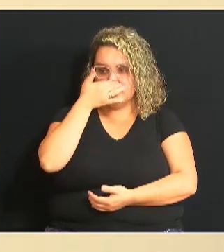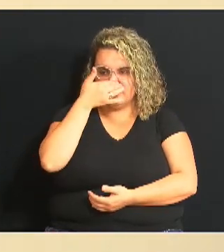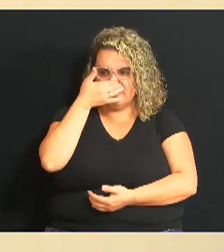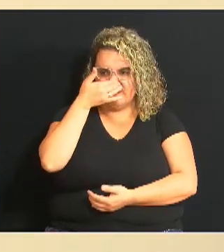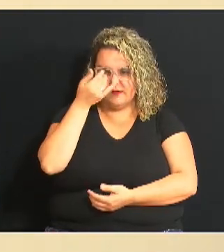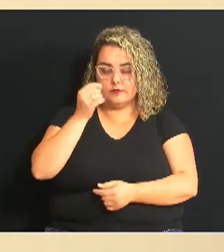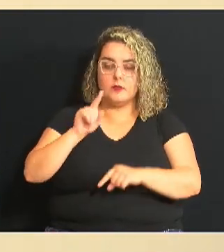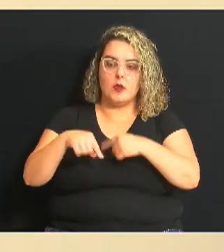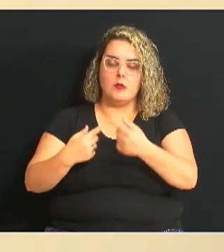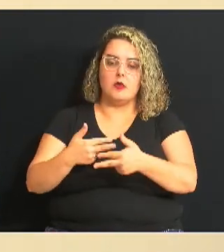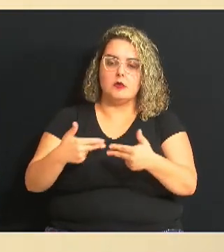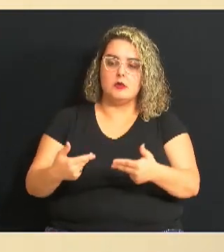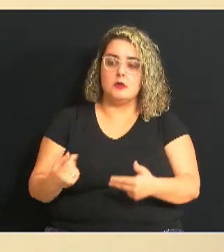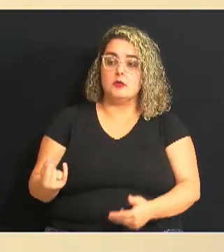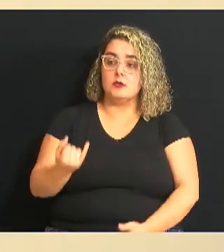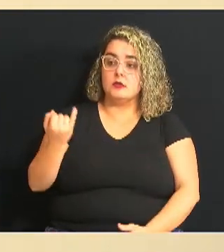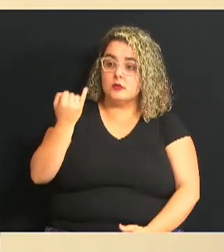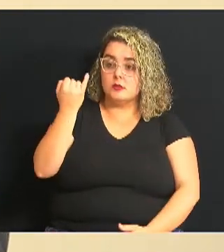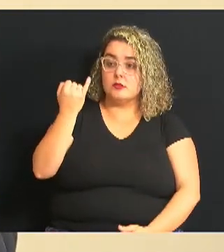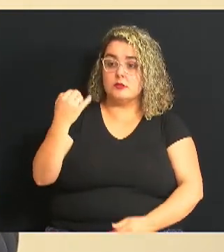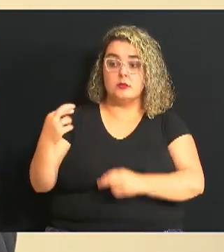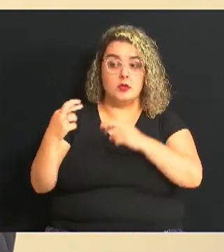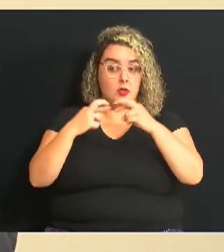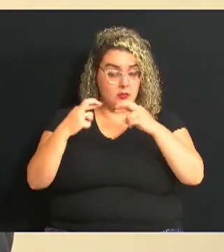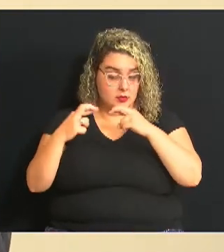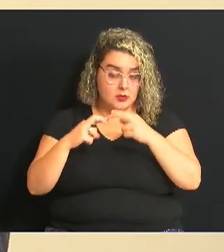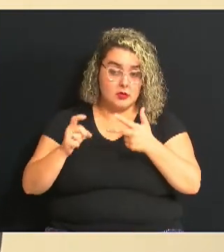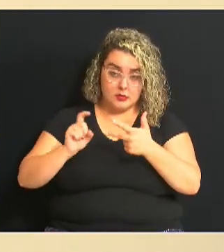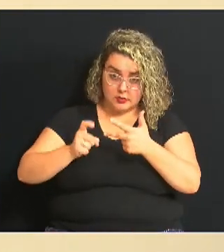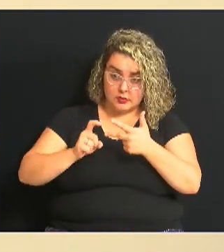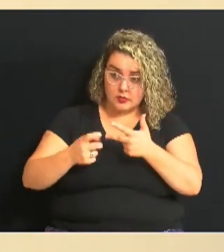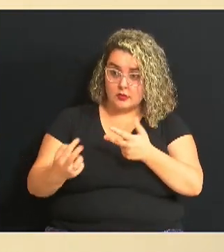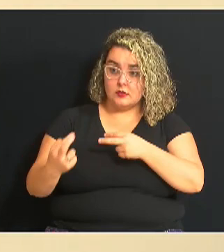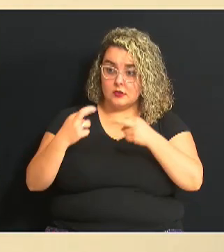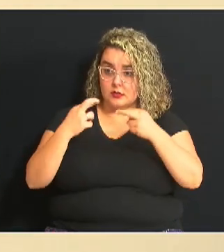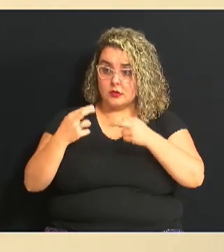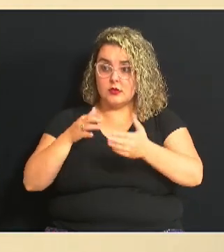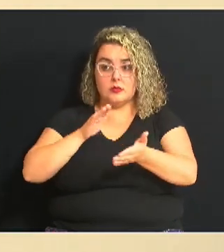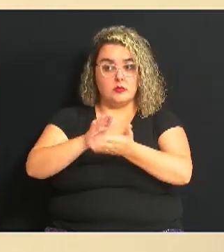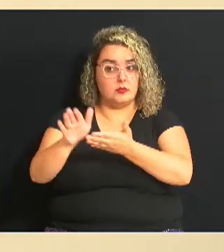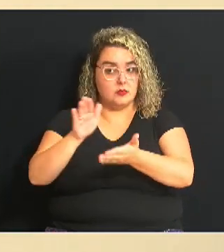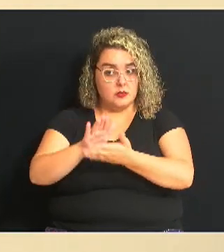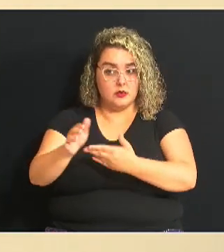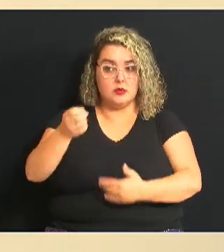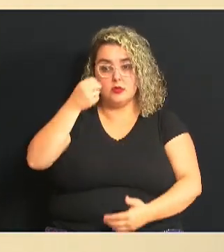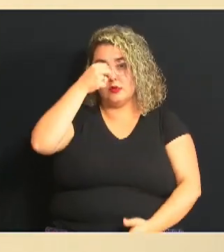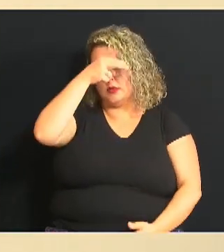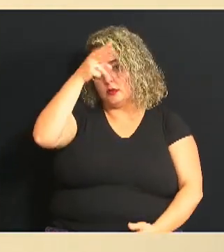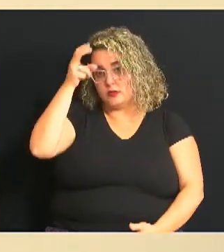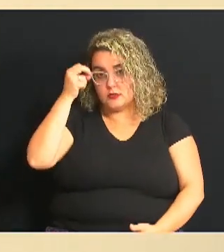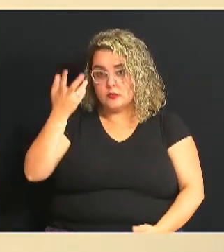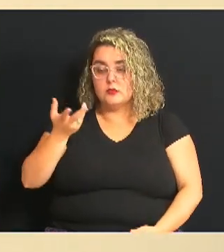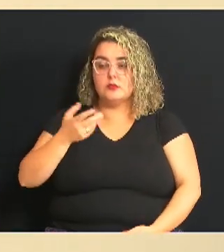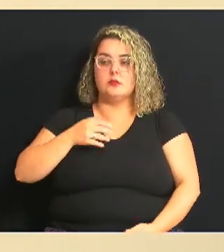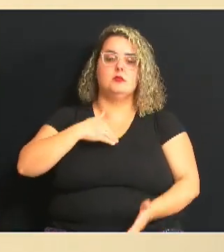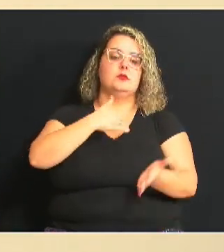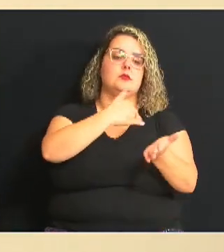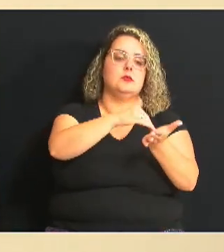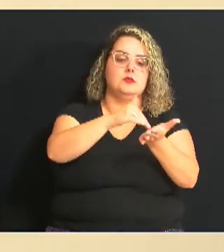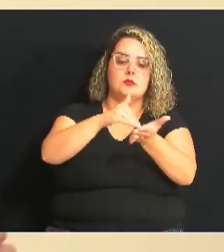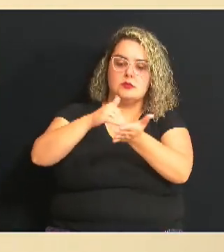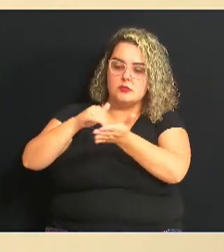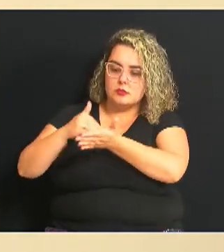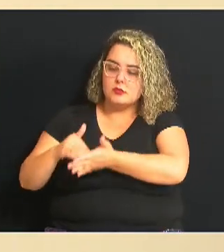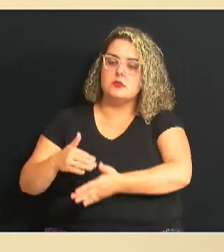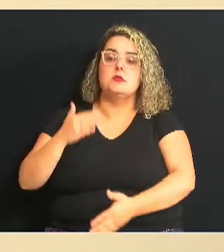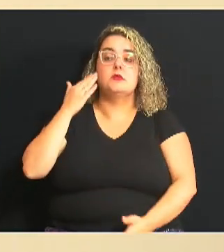do vereador é fiscalizar o executivo, fiscalizar os gastos do prefeito, do seu secretariado, saber se o nosso orçamento